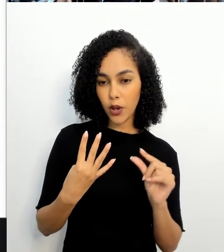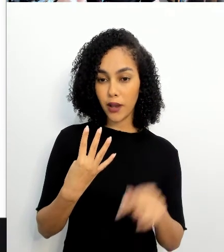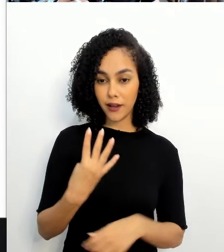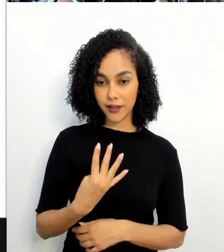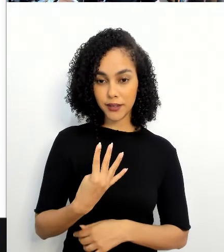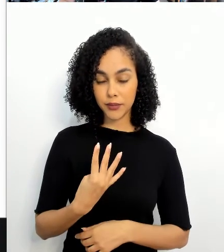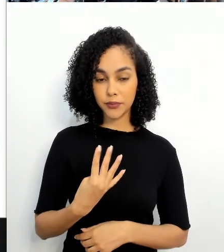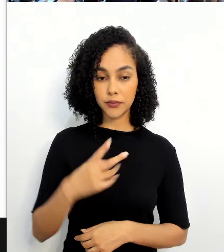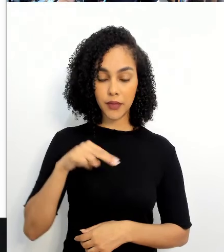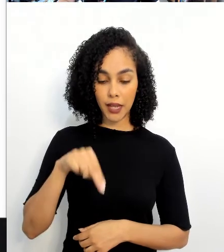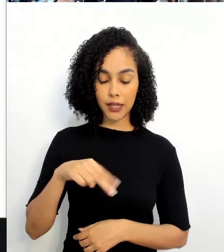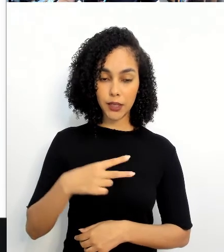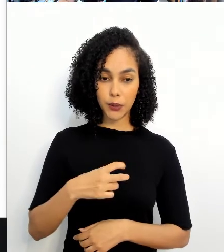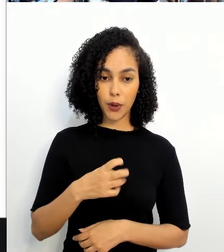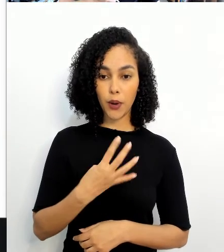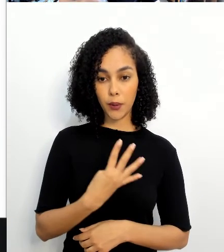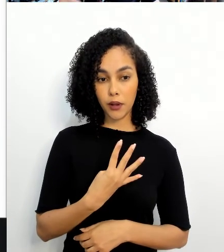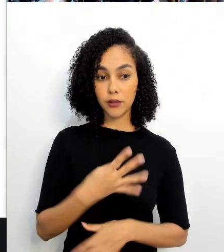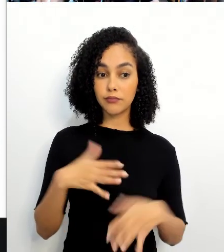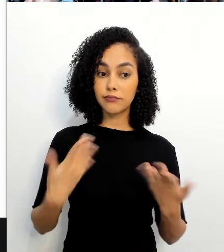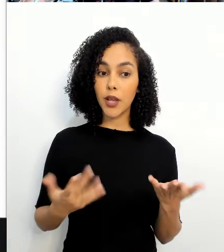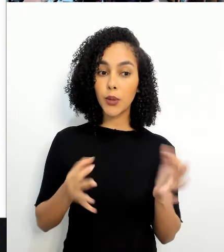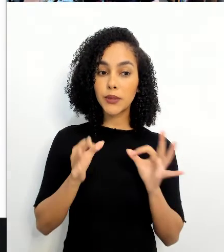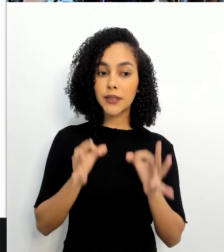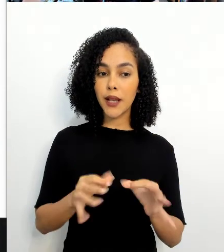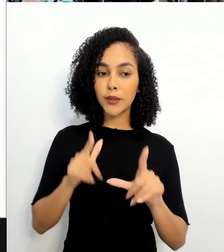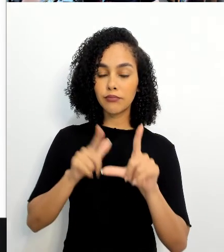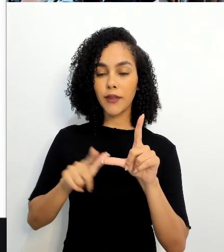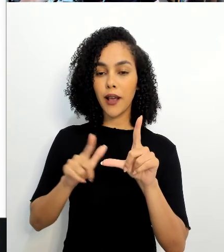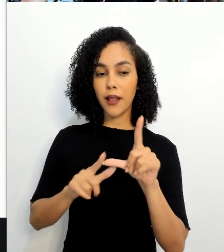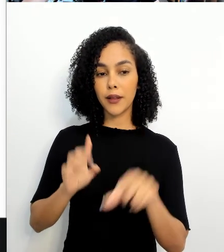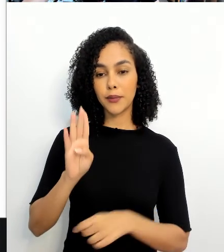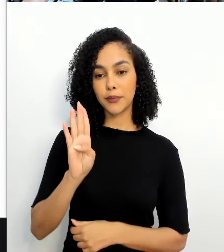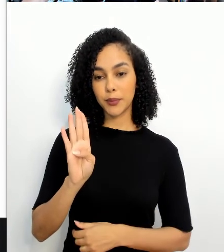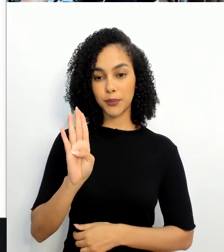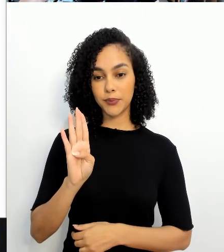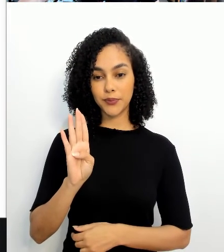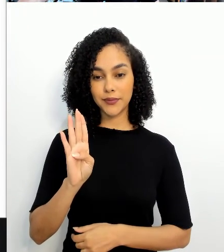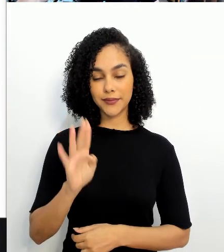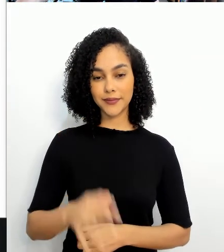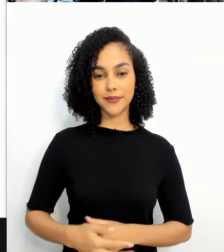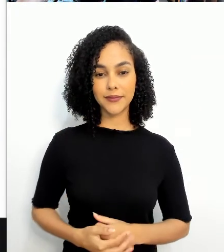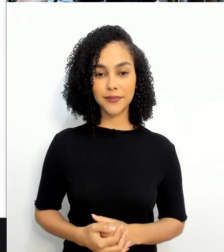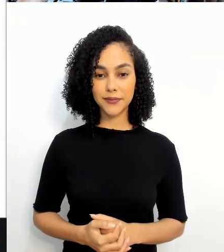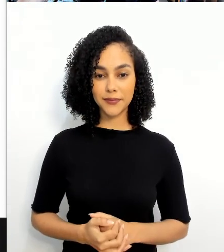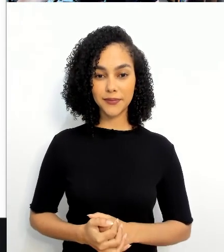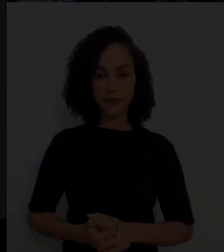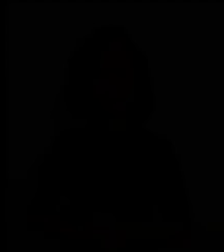É n igual a 4, o item correto é o item B dessa questão, tá bom?